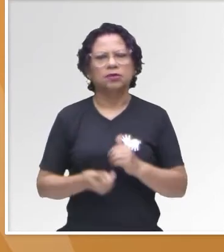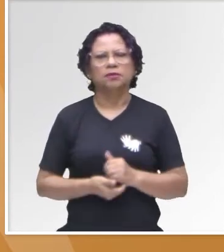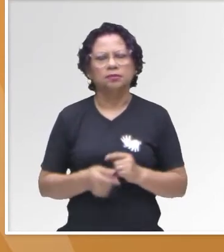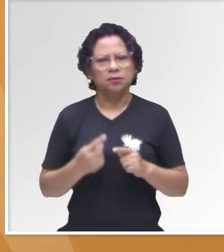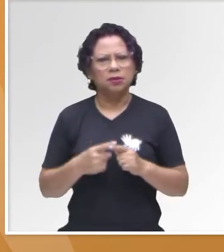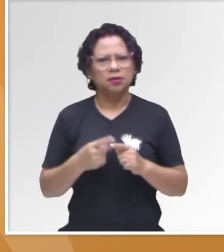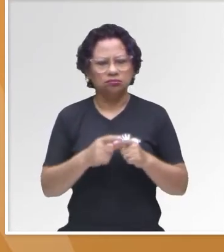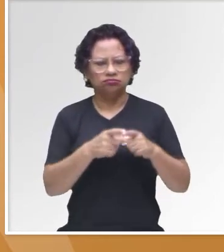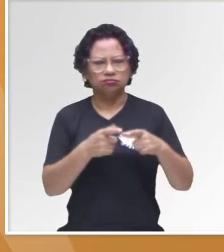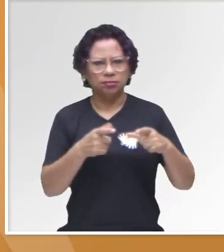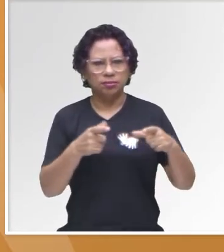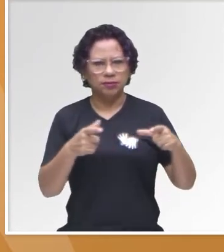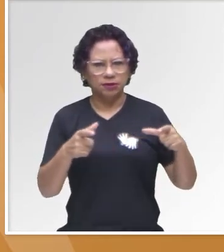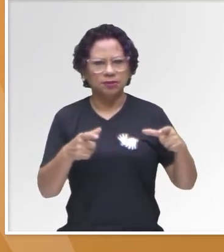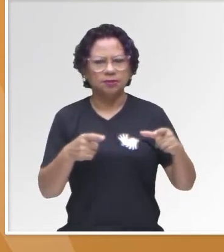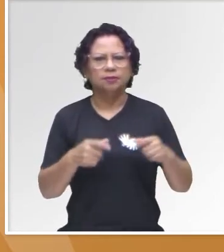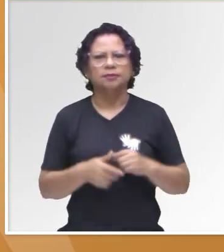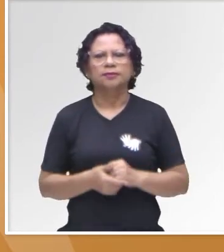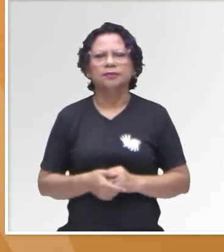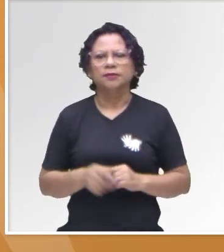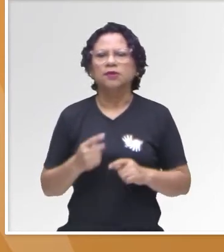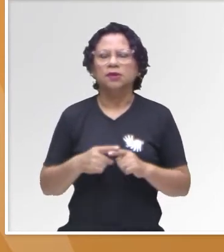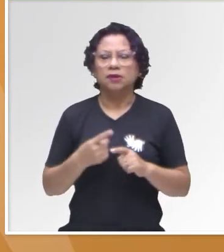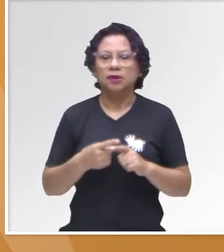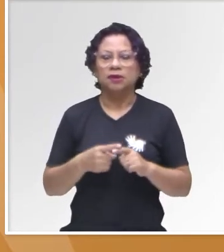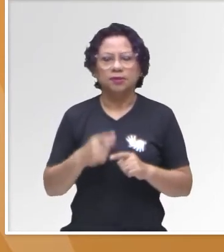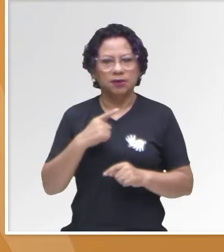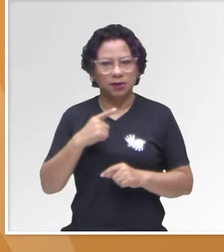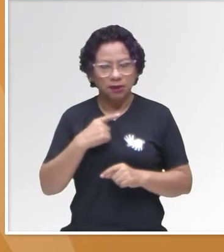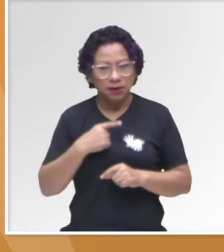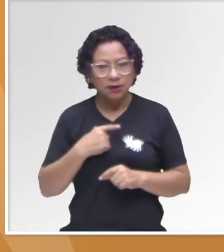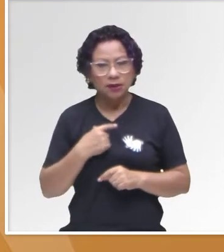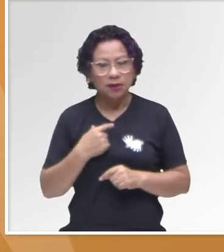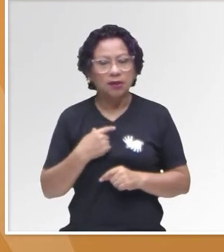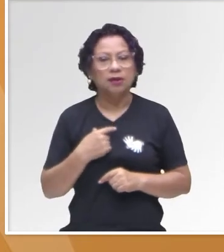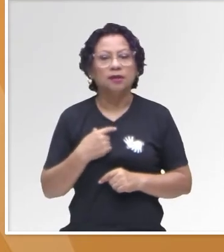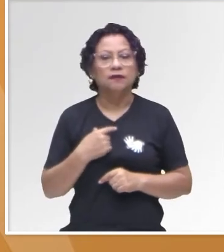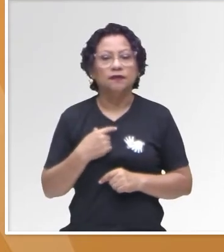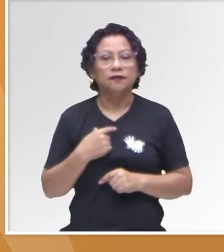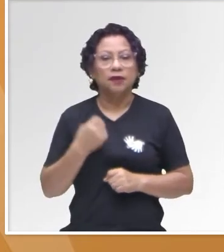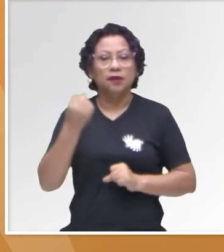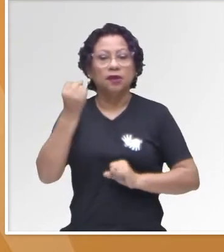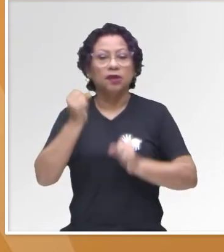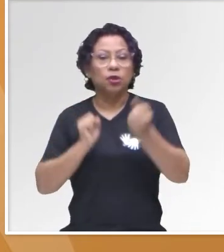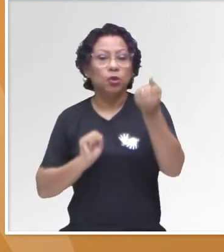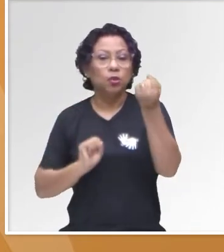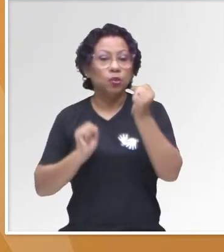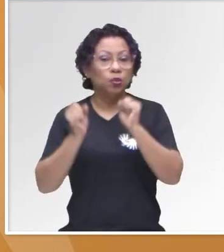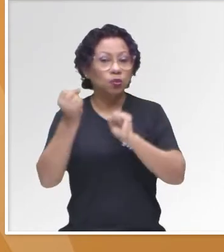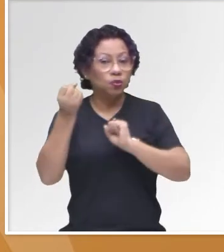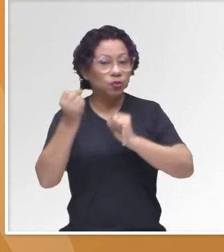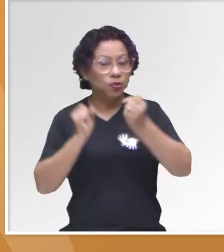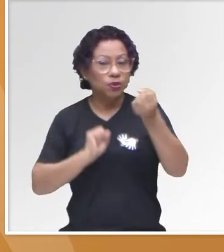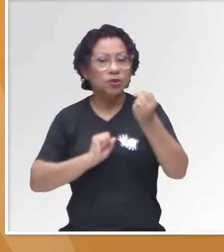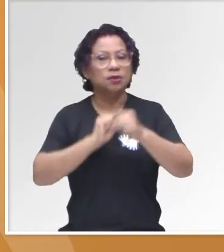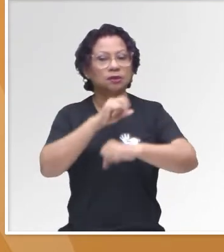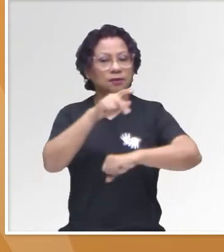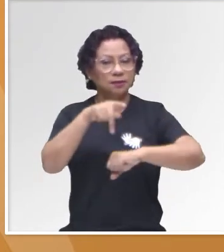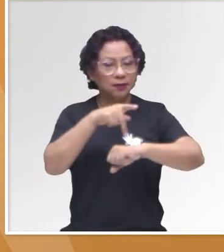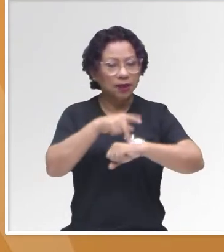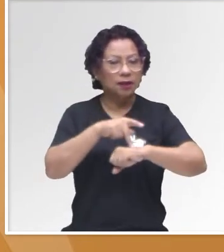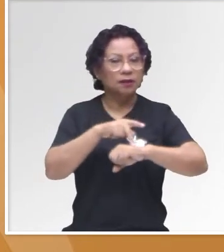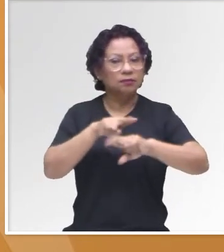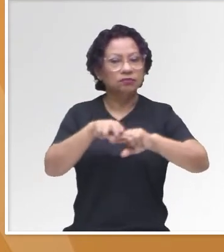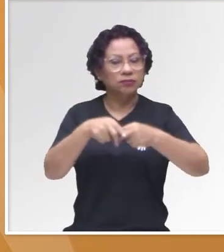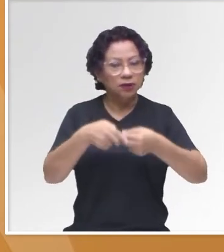cresceu principalmente pela industrialização desse local. E eles também são chamados de países em desenvolvimento,